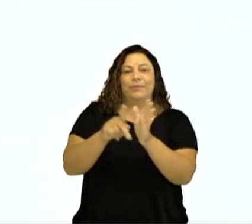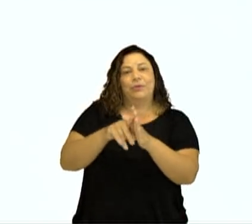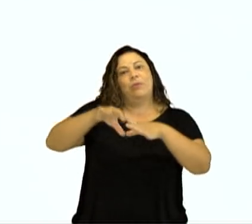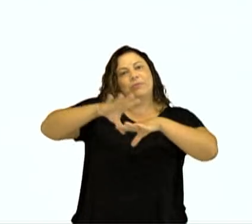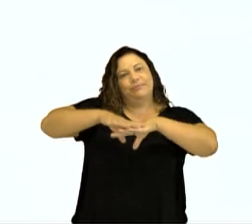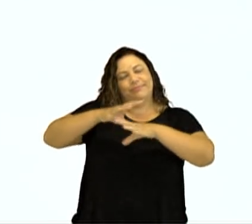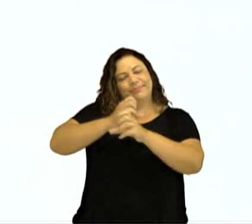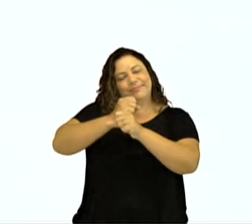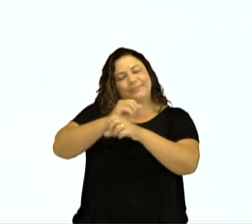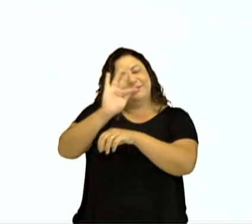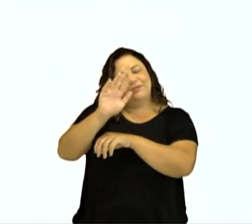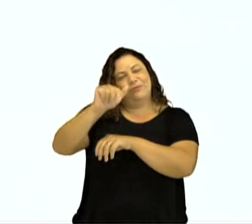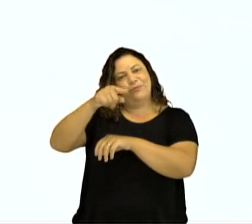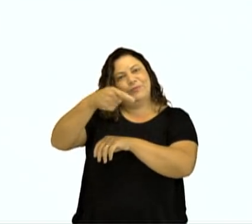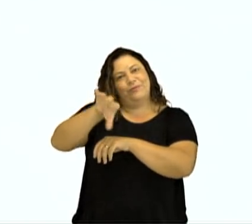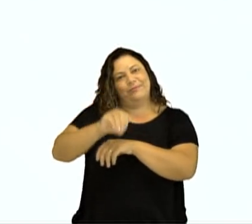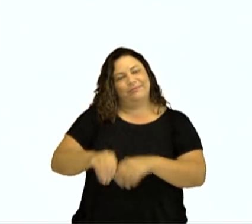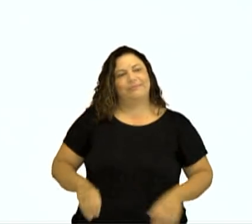é a função.